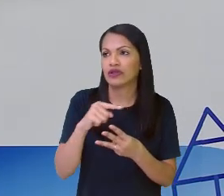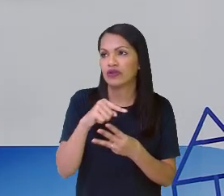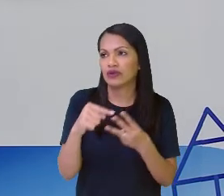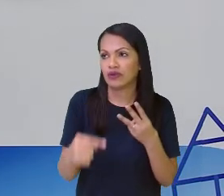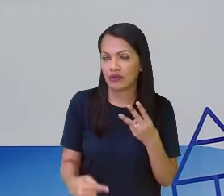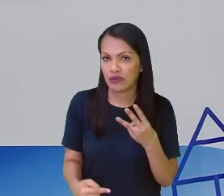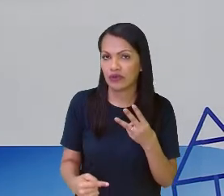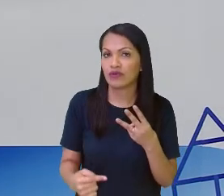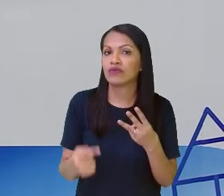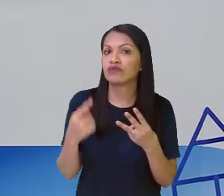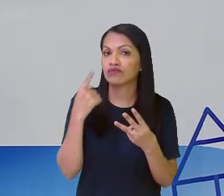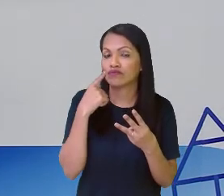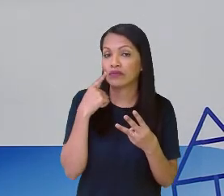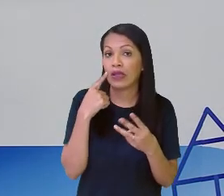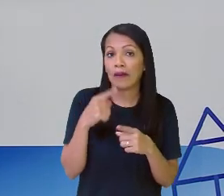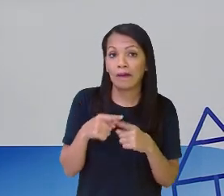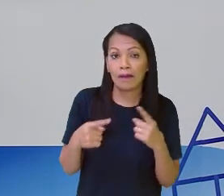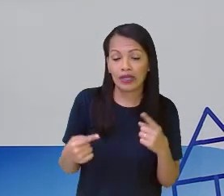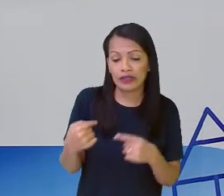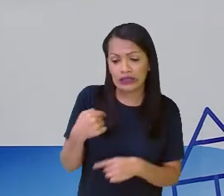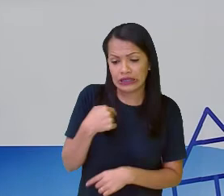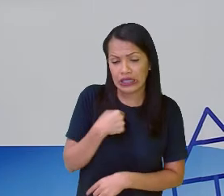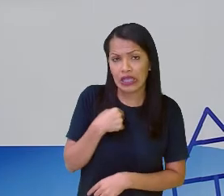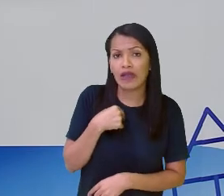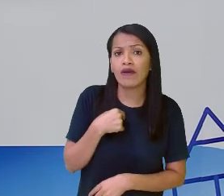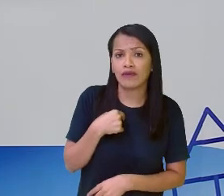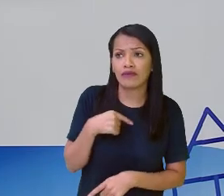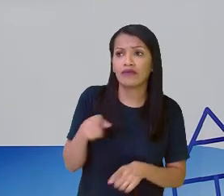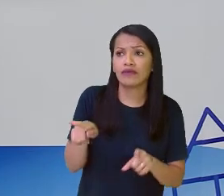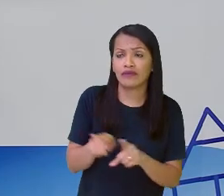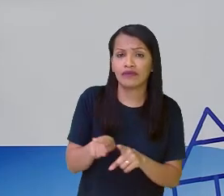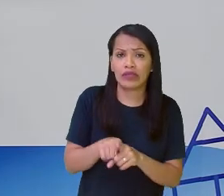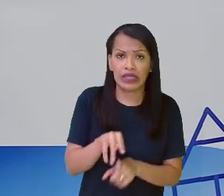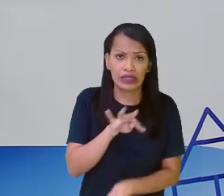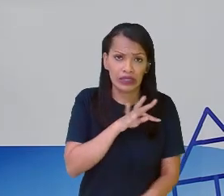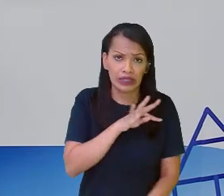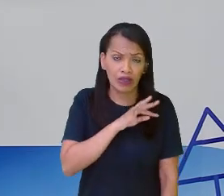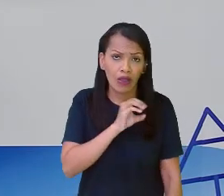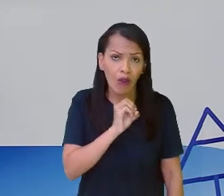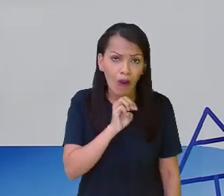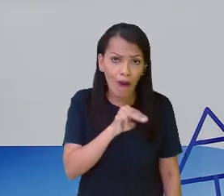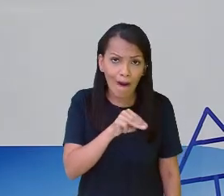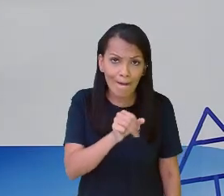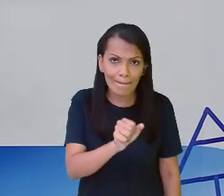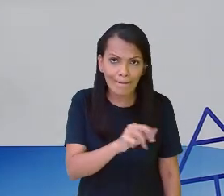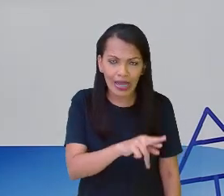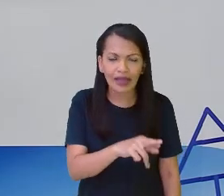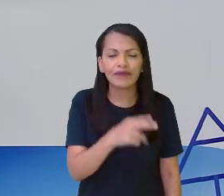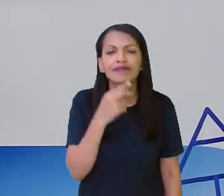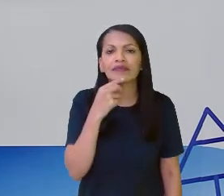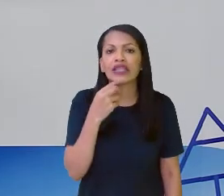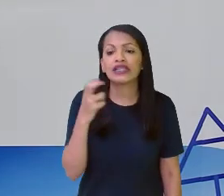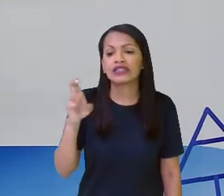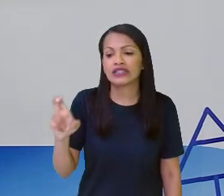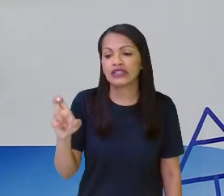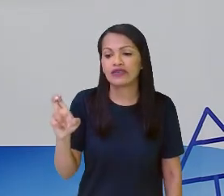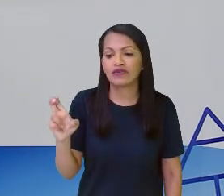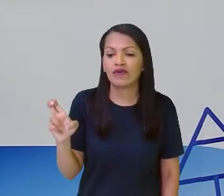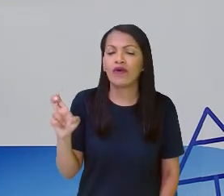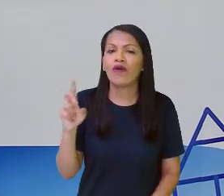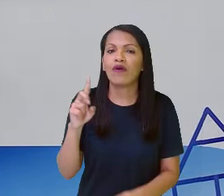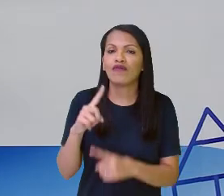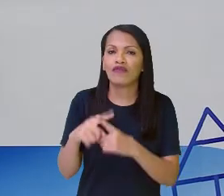6 e outra de 4. Mas eu faria a técnica de Omar com certeza. 5 vezes os de 5, ó.